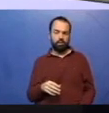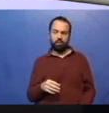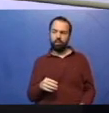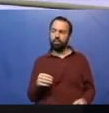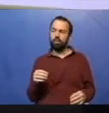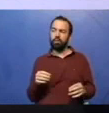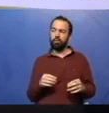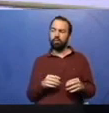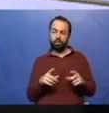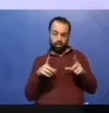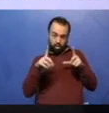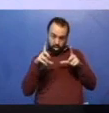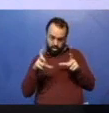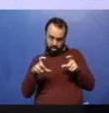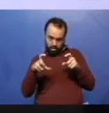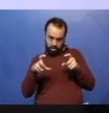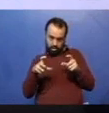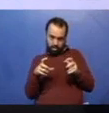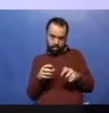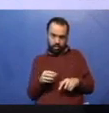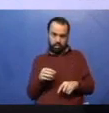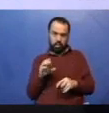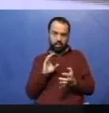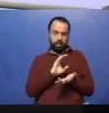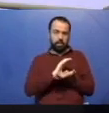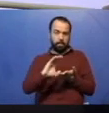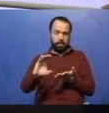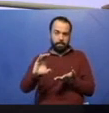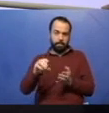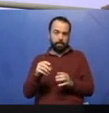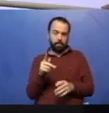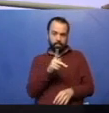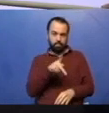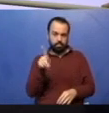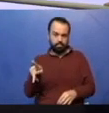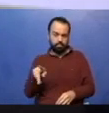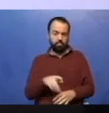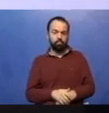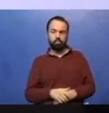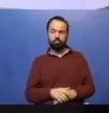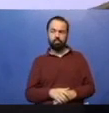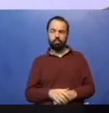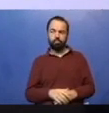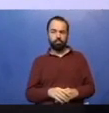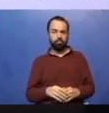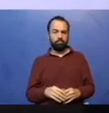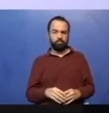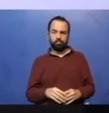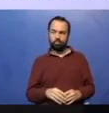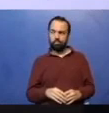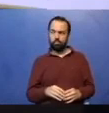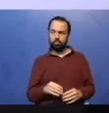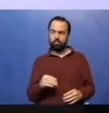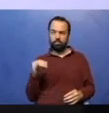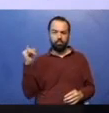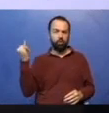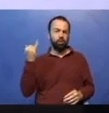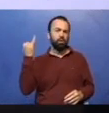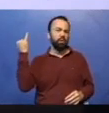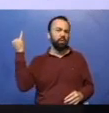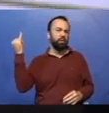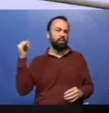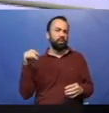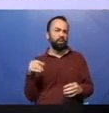hoje. Tira uma foto bem bonita da atividade, envia para o seu professor. É muito importante os pais